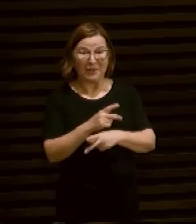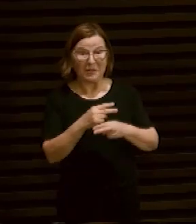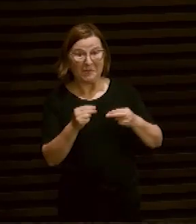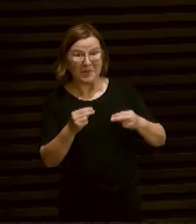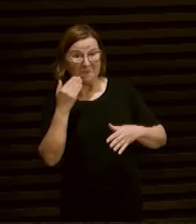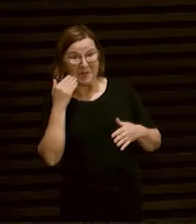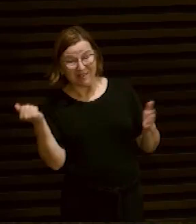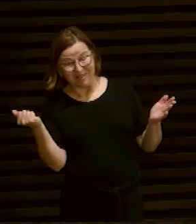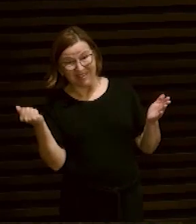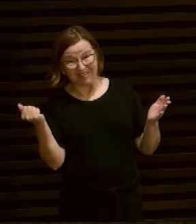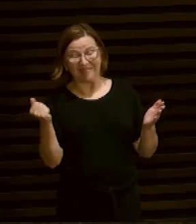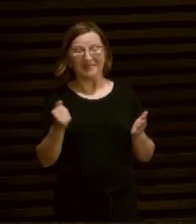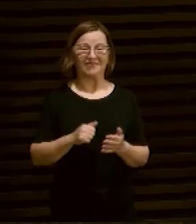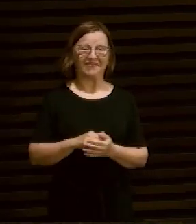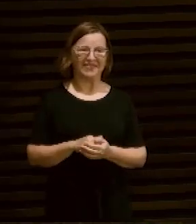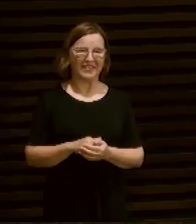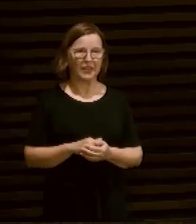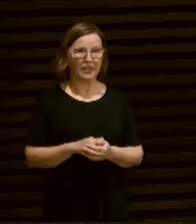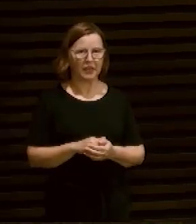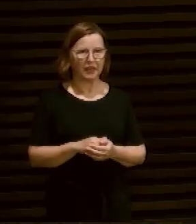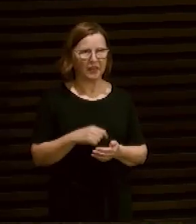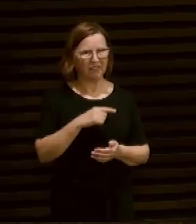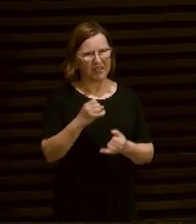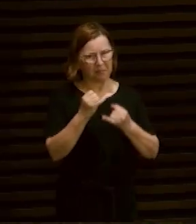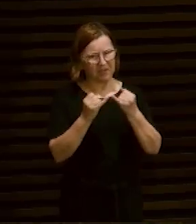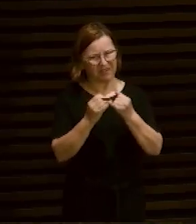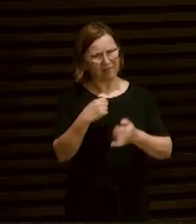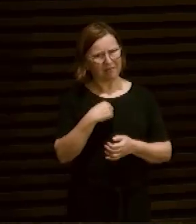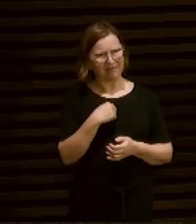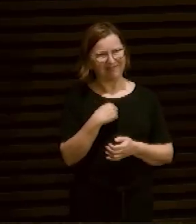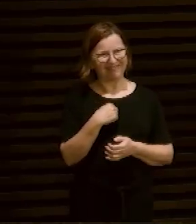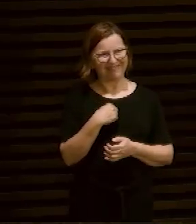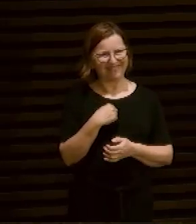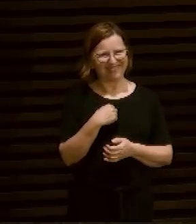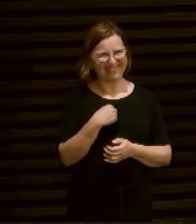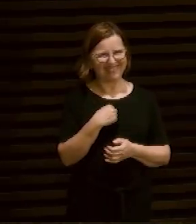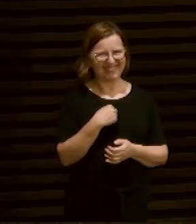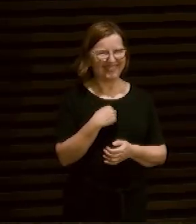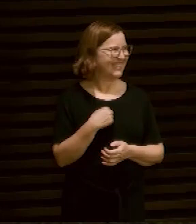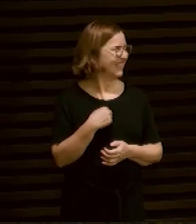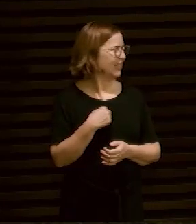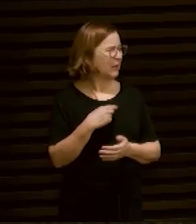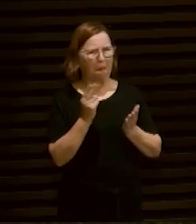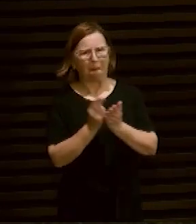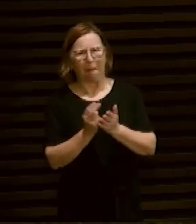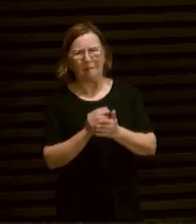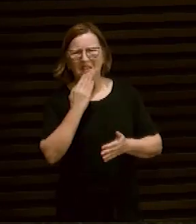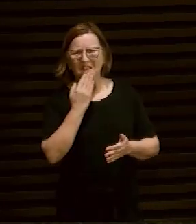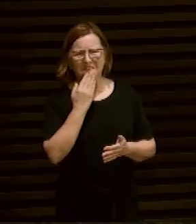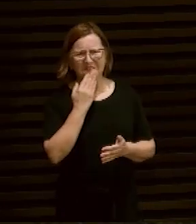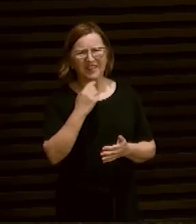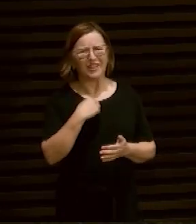nada disso do que eu penso. Você é muito parecido comigo. Os mesmos defeitos que eu tenho,